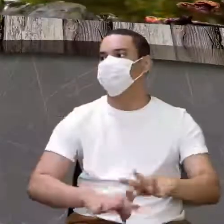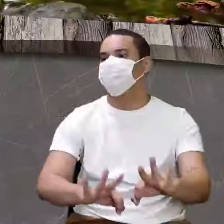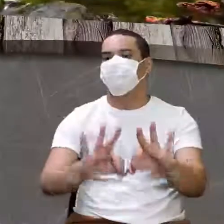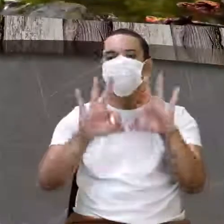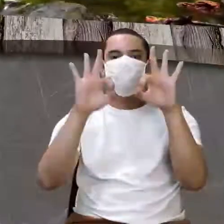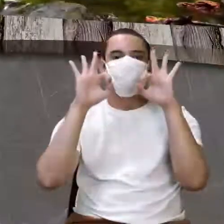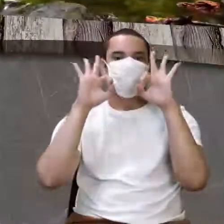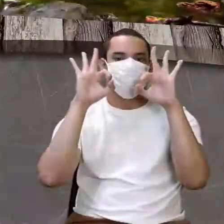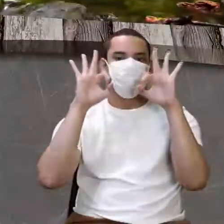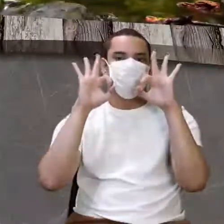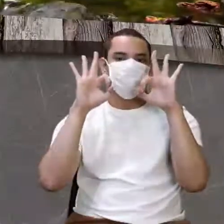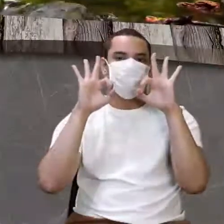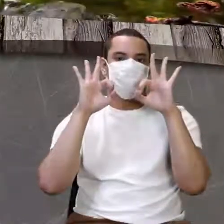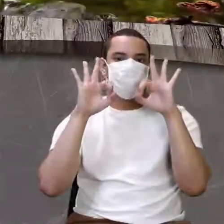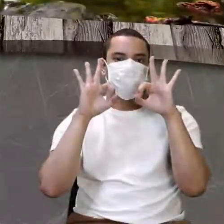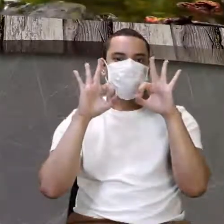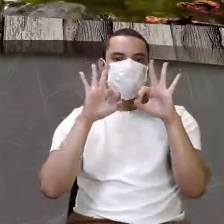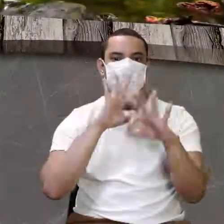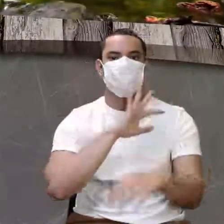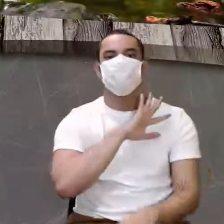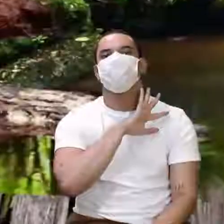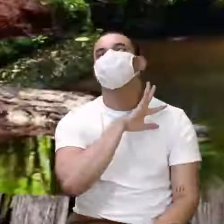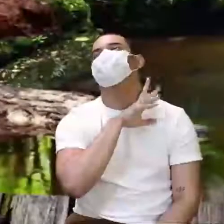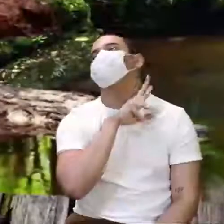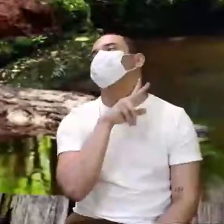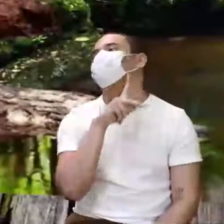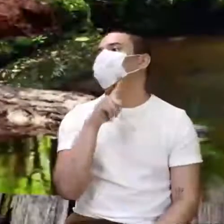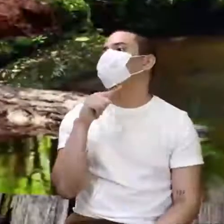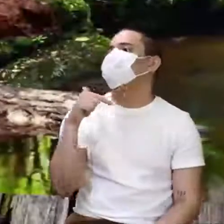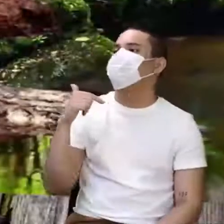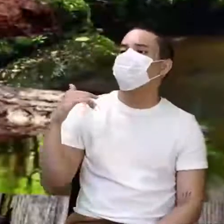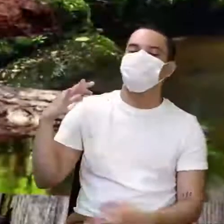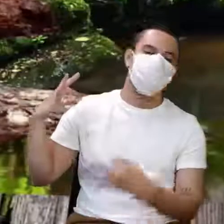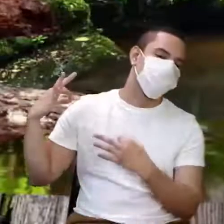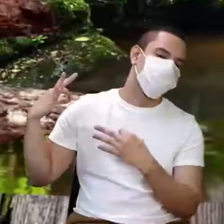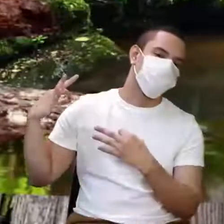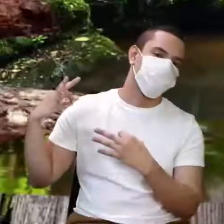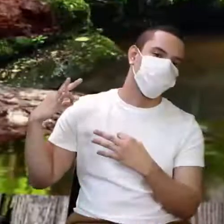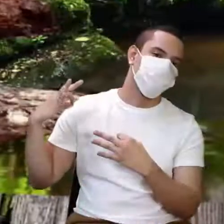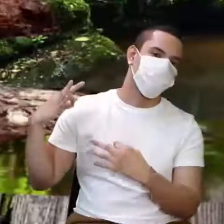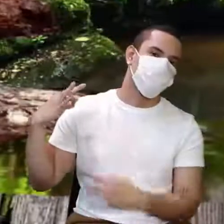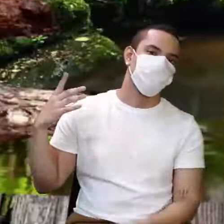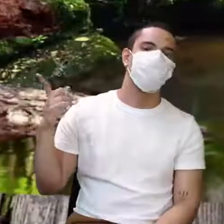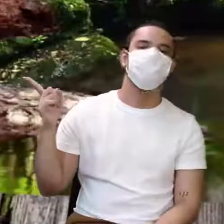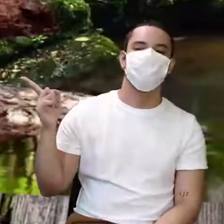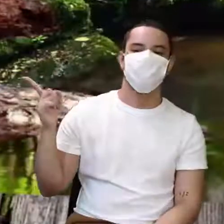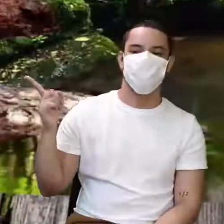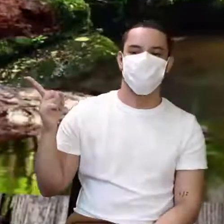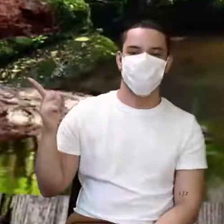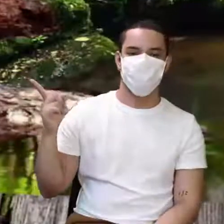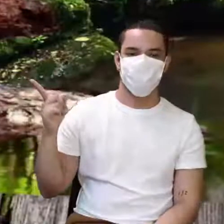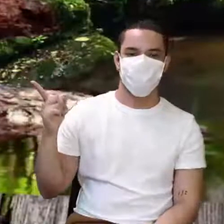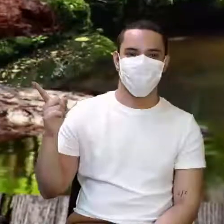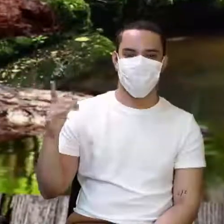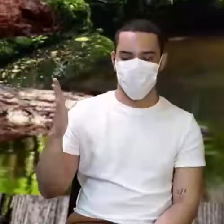imponência do leão. Pose de leão, sabe aquela foto assim, ó, sabe? Só